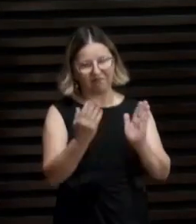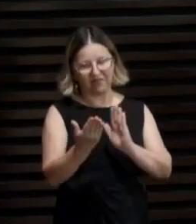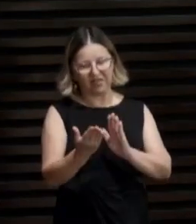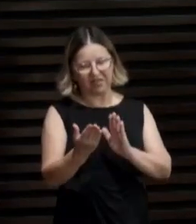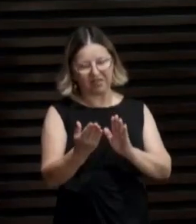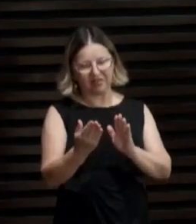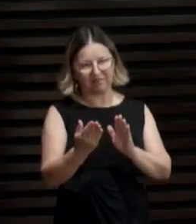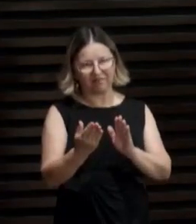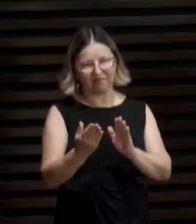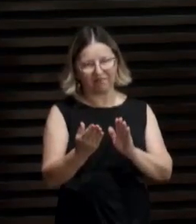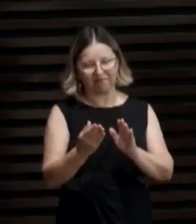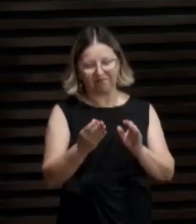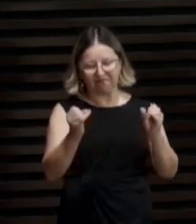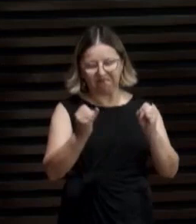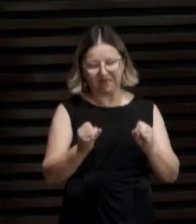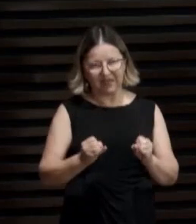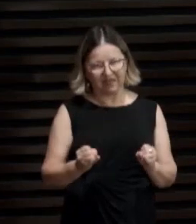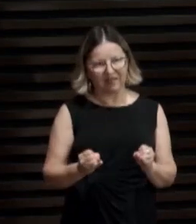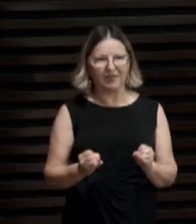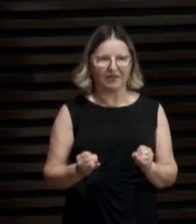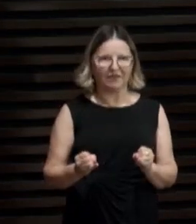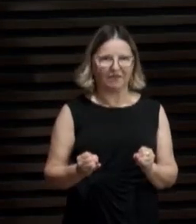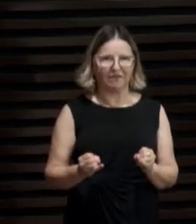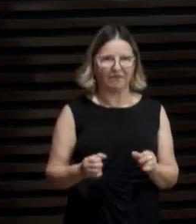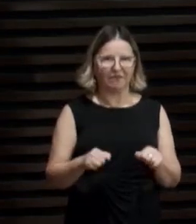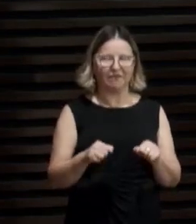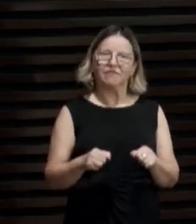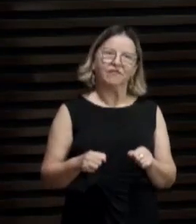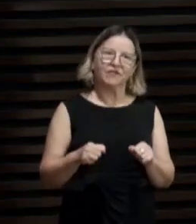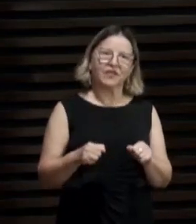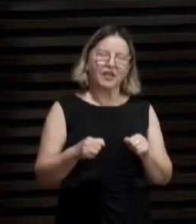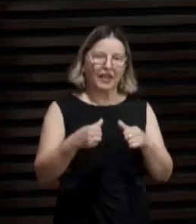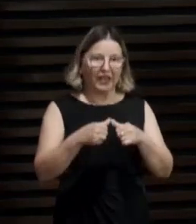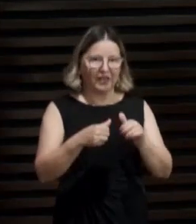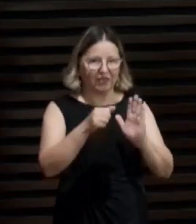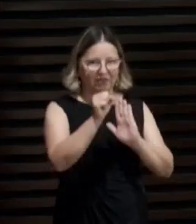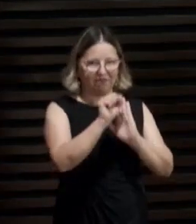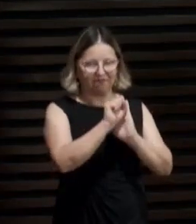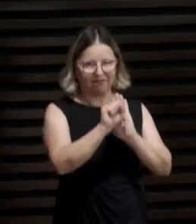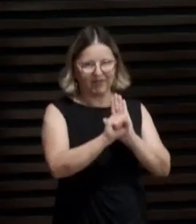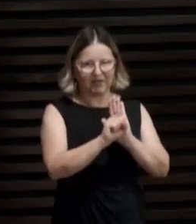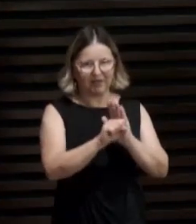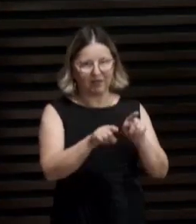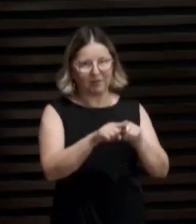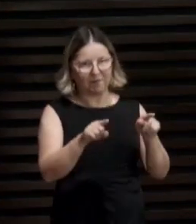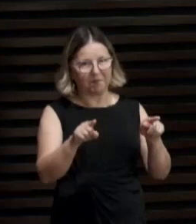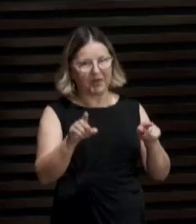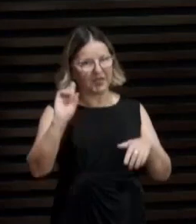Mamon, diante do Deus desse século. Só que Deus não aceita